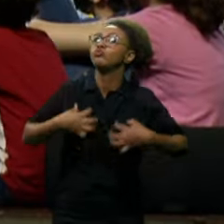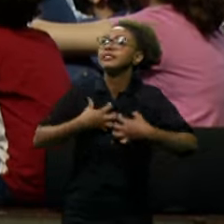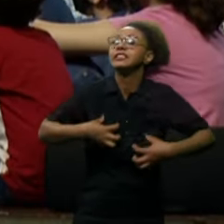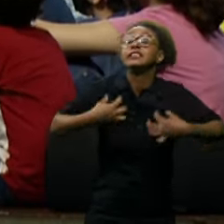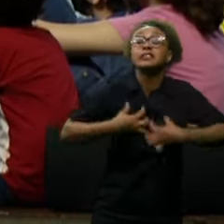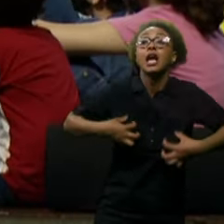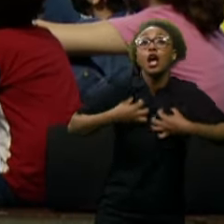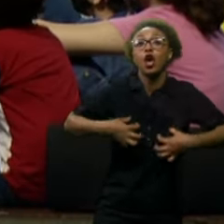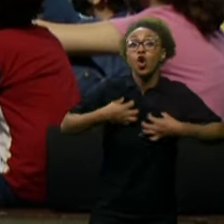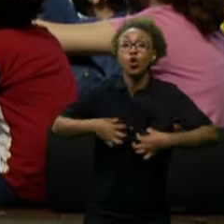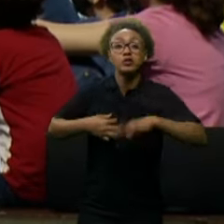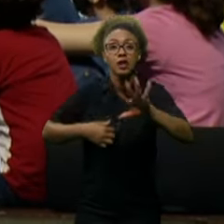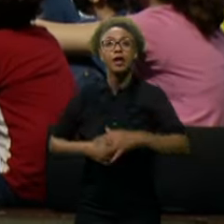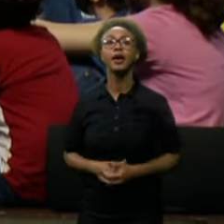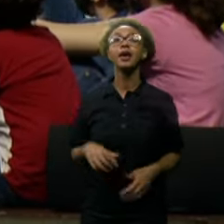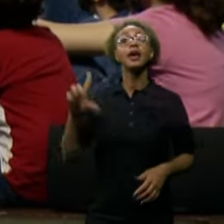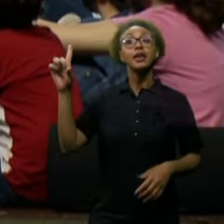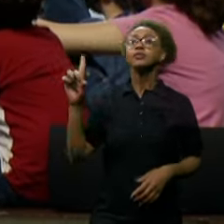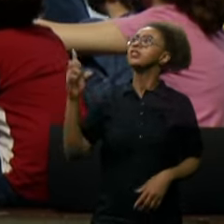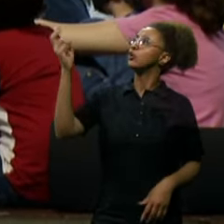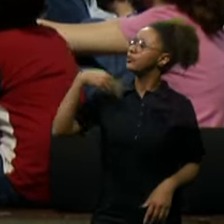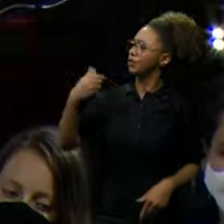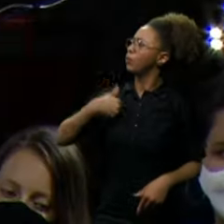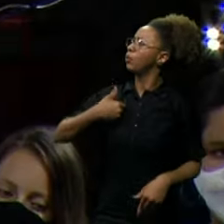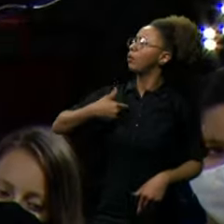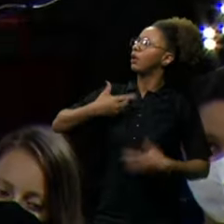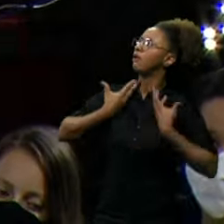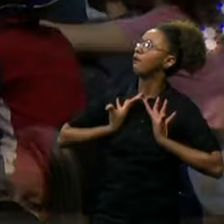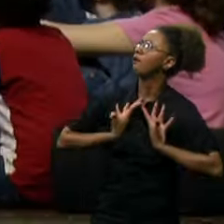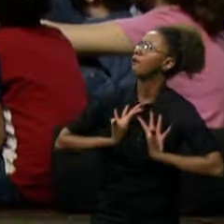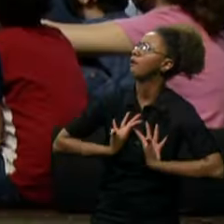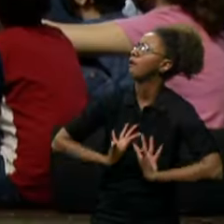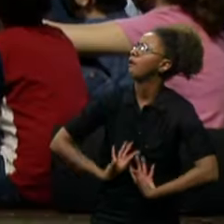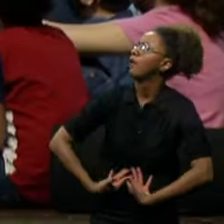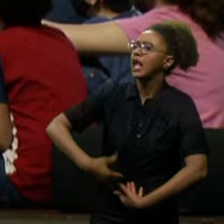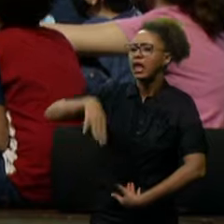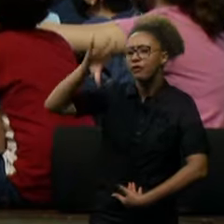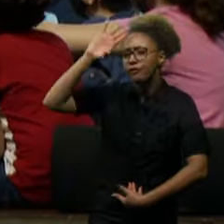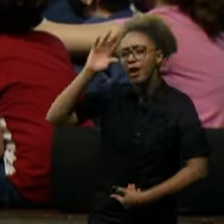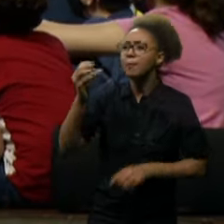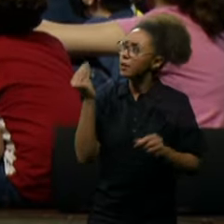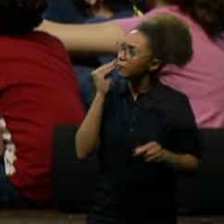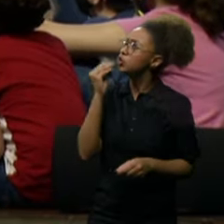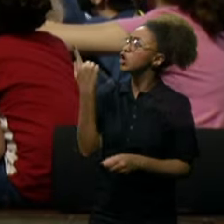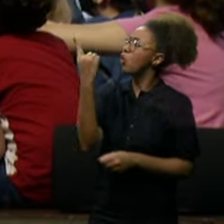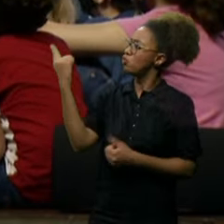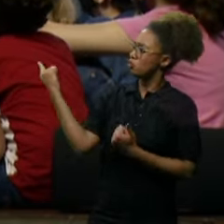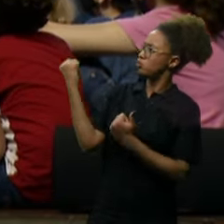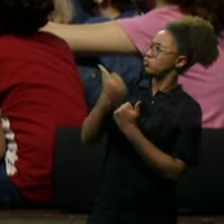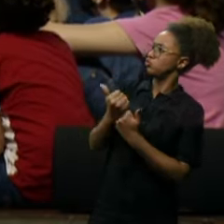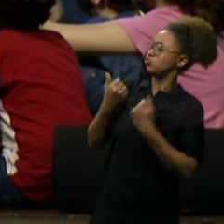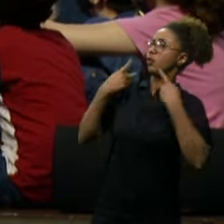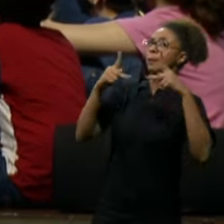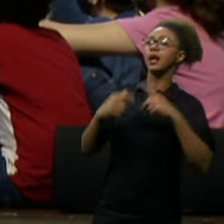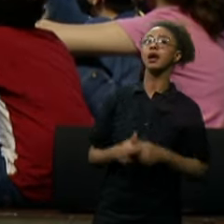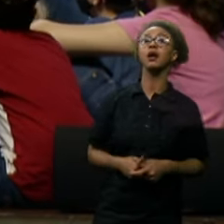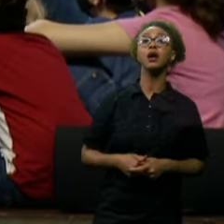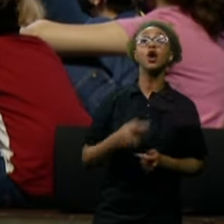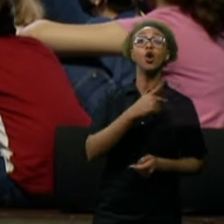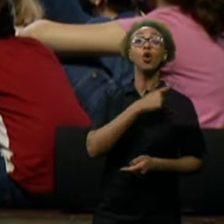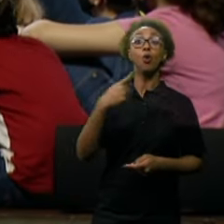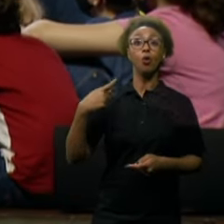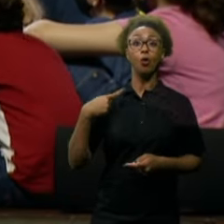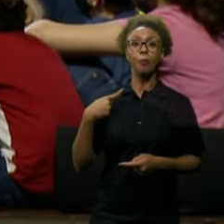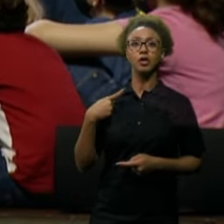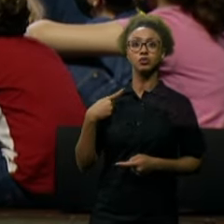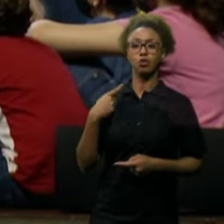que eu falei assim poxa tá vendo que eu tô aqui morrendo cheio de obreiro Podia colocar em um né ele botou a